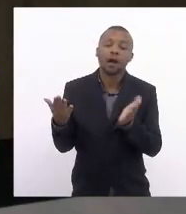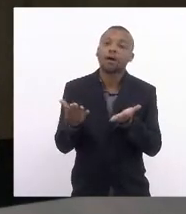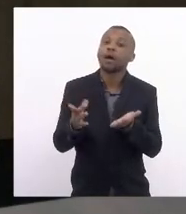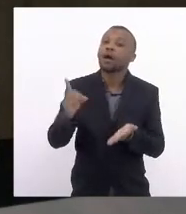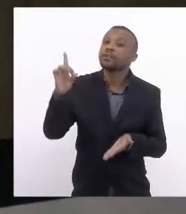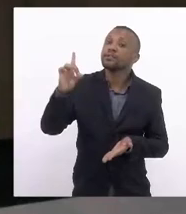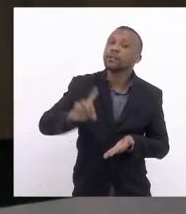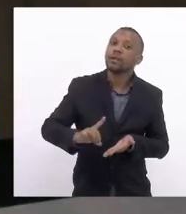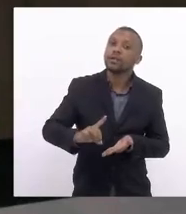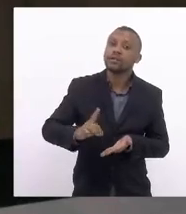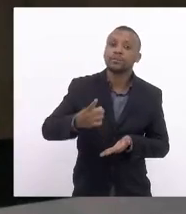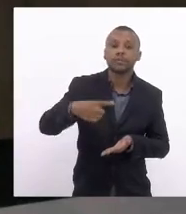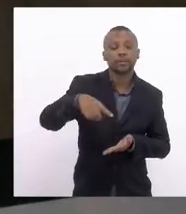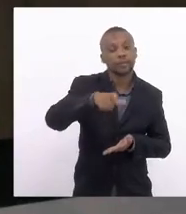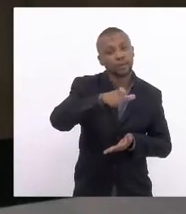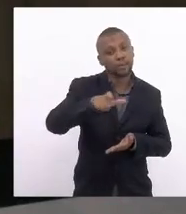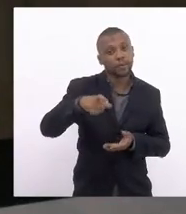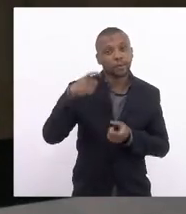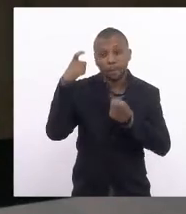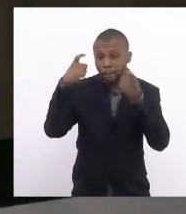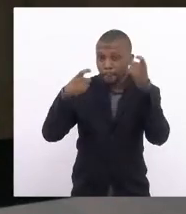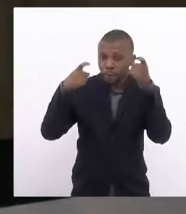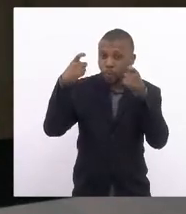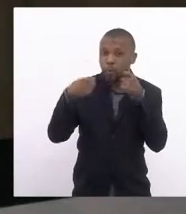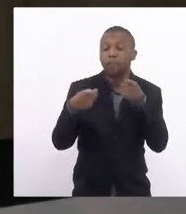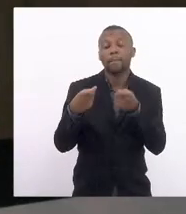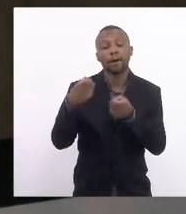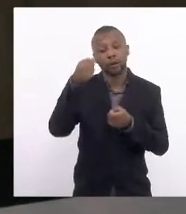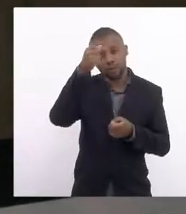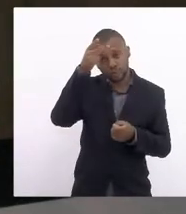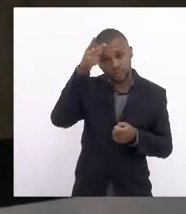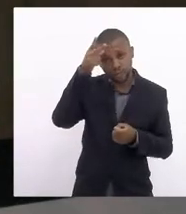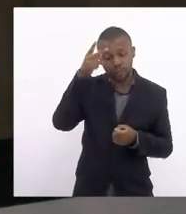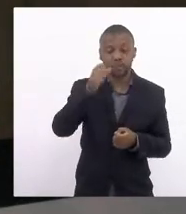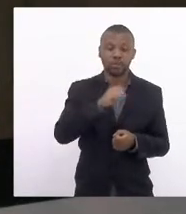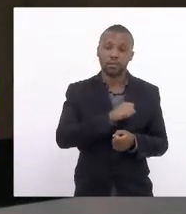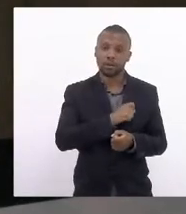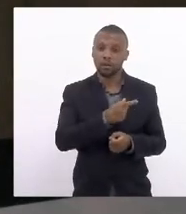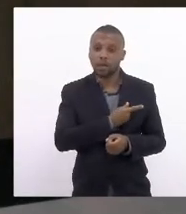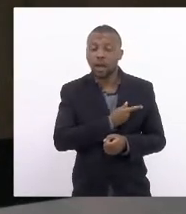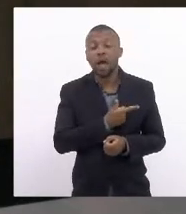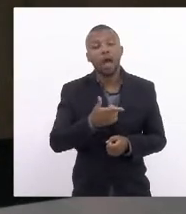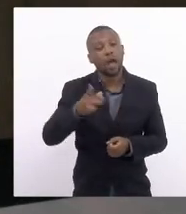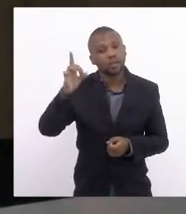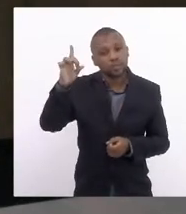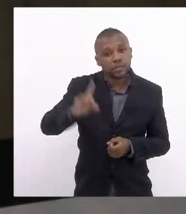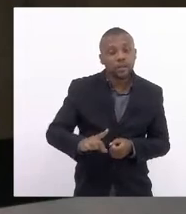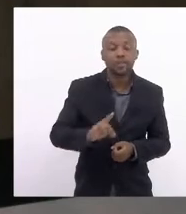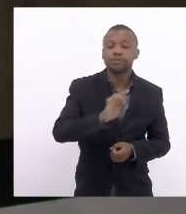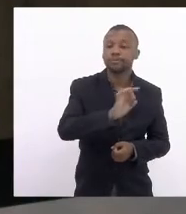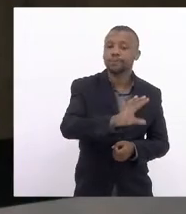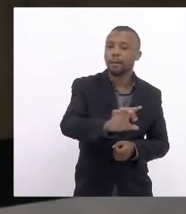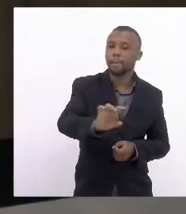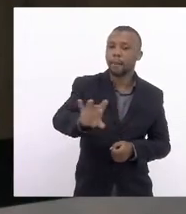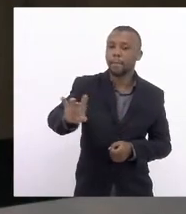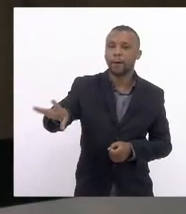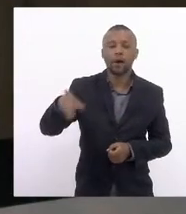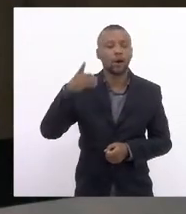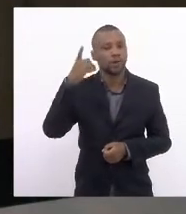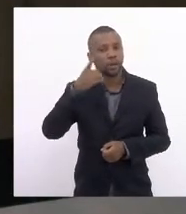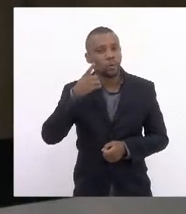é direito daqueles que se preocupam com São Gonçalo, é direito dos parlamentares, por